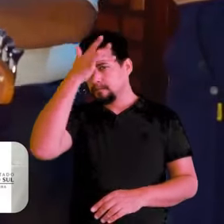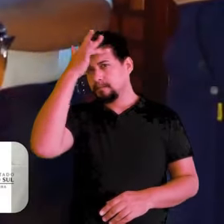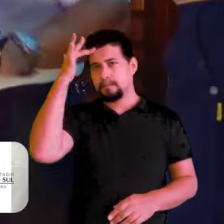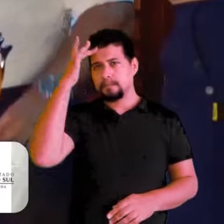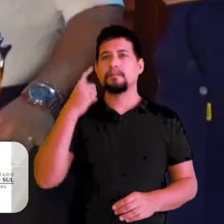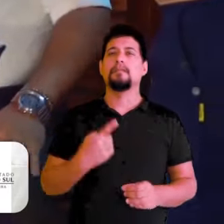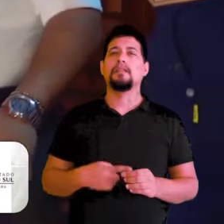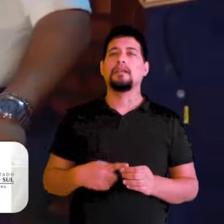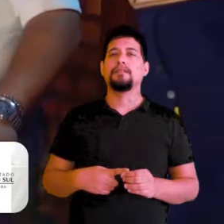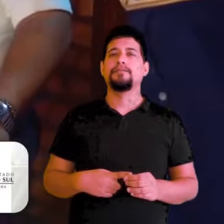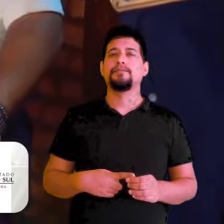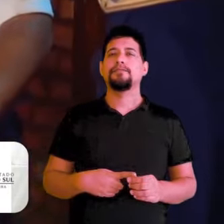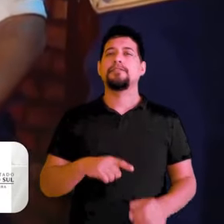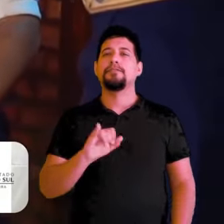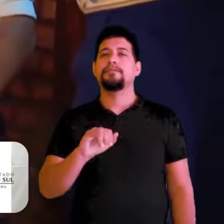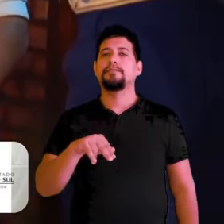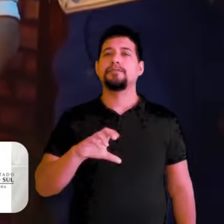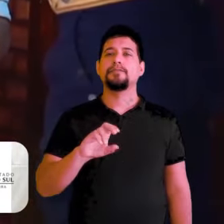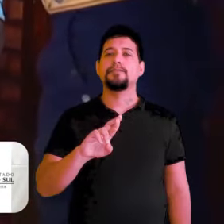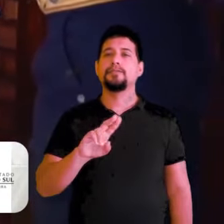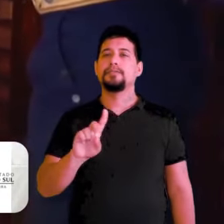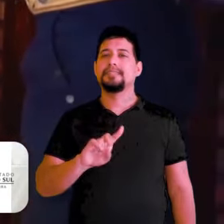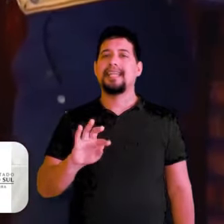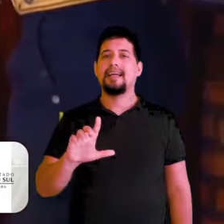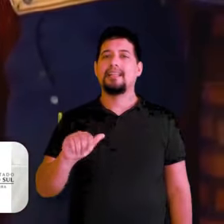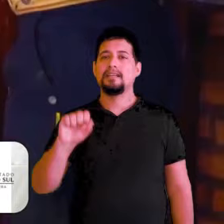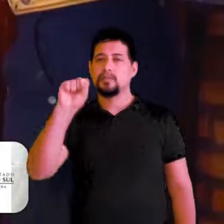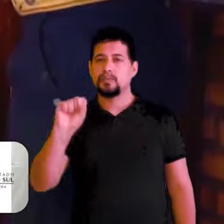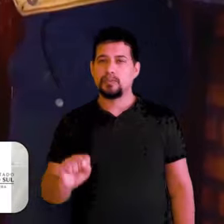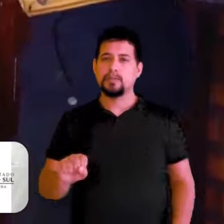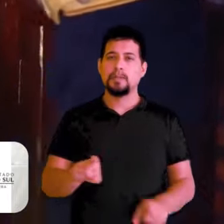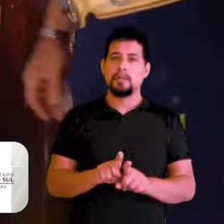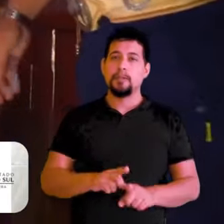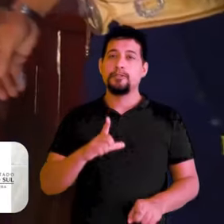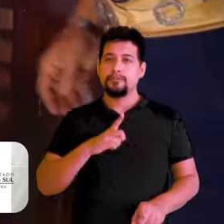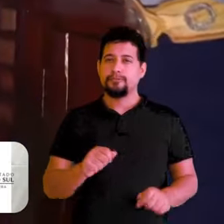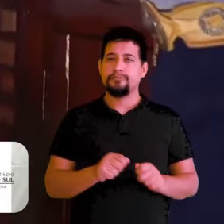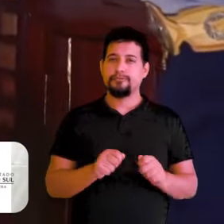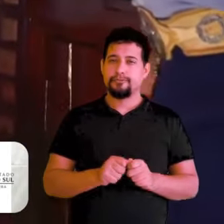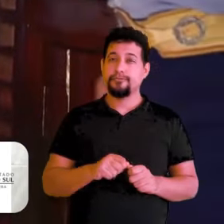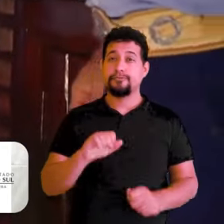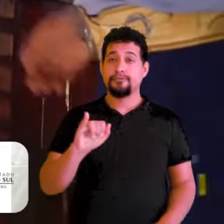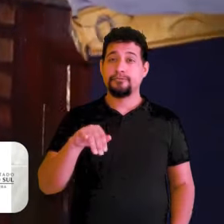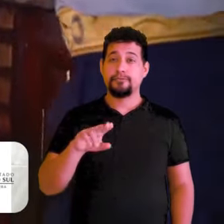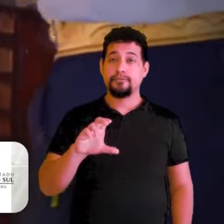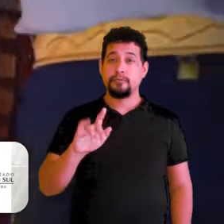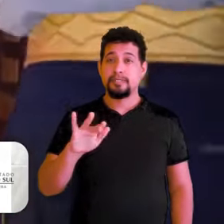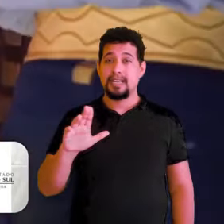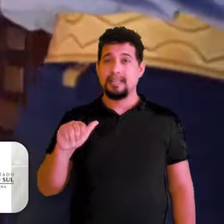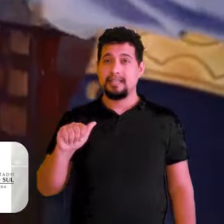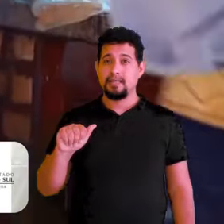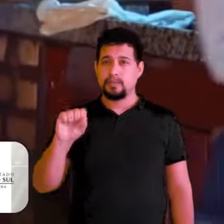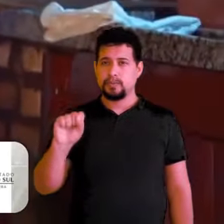Pessoal lá de Encruzilhada do Sul, a pessoa do Rafael, do CTG Sincero Lemes, tá ligadinho com a gente? Só de Encruzilhada do